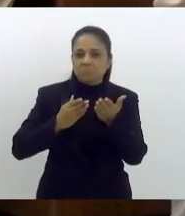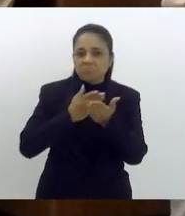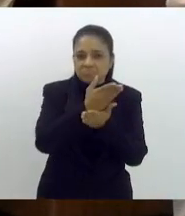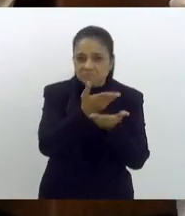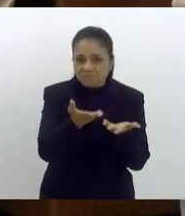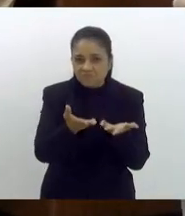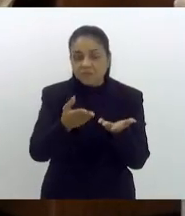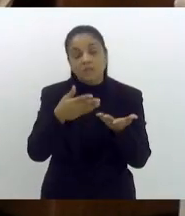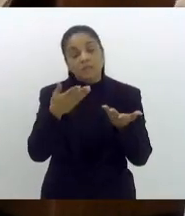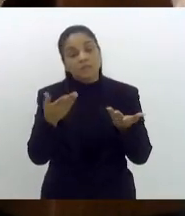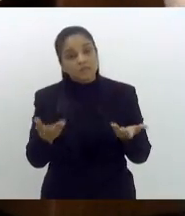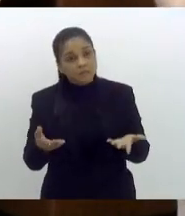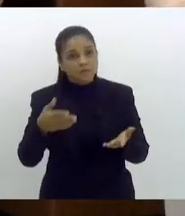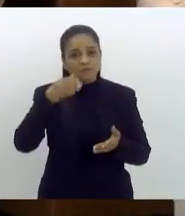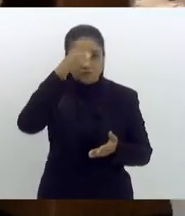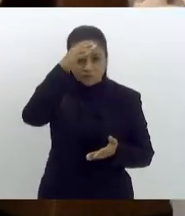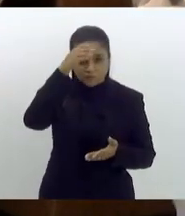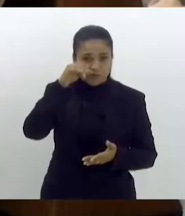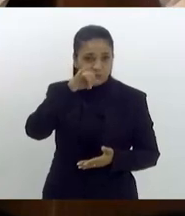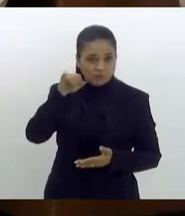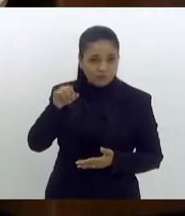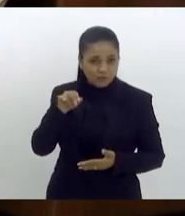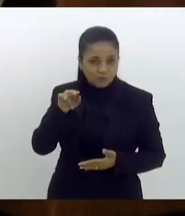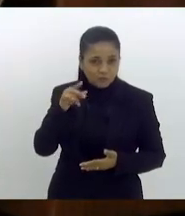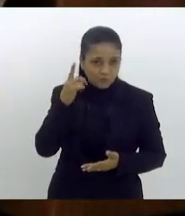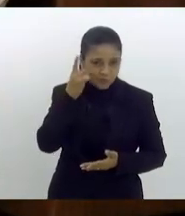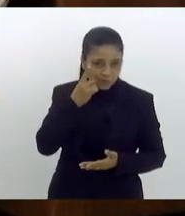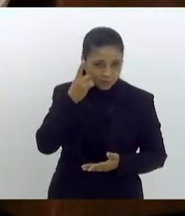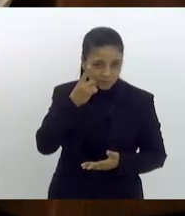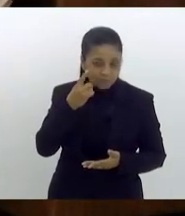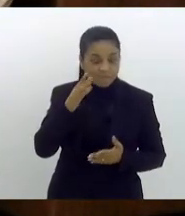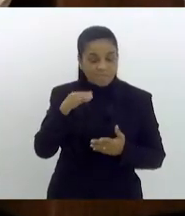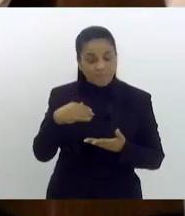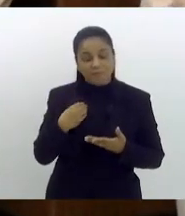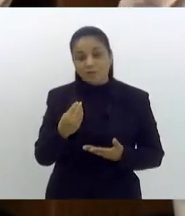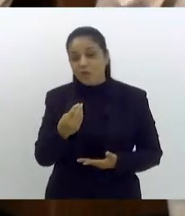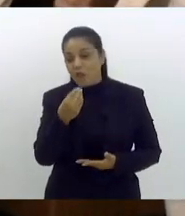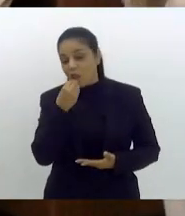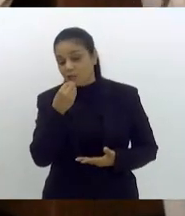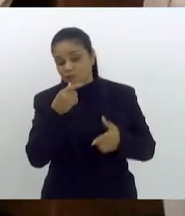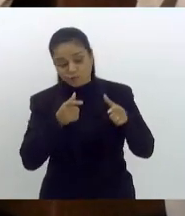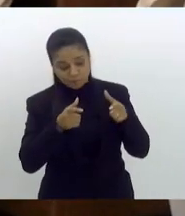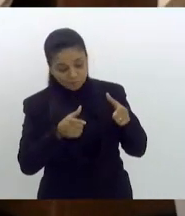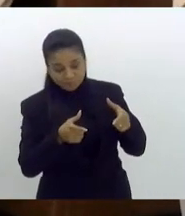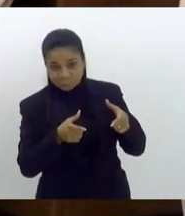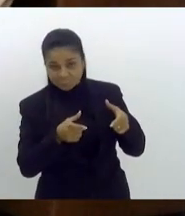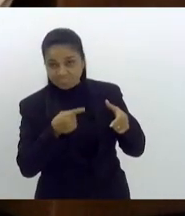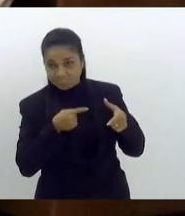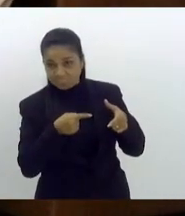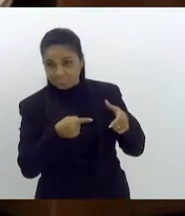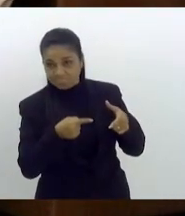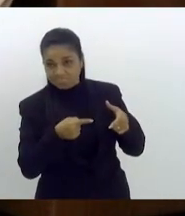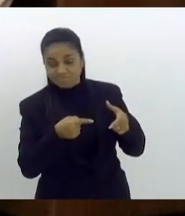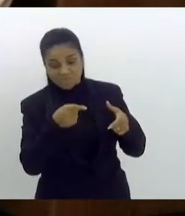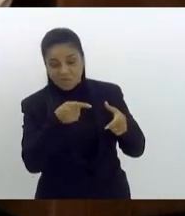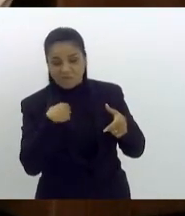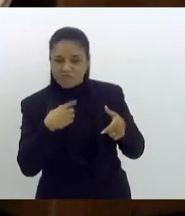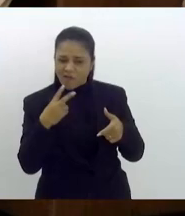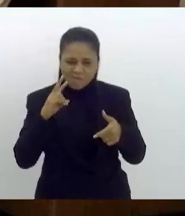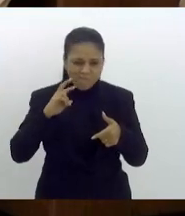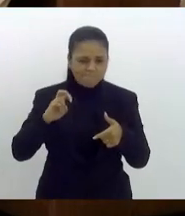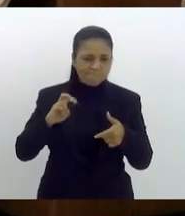deputada Tia Jô eu trago aqui Como já disse o lanchinho da deputada Dani já ficou uma excelência tem interesse